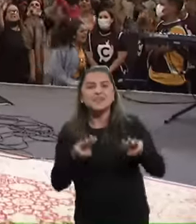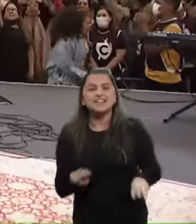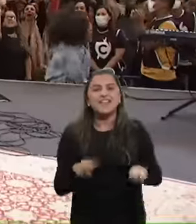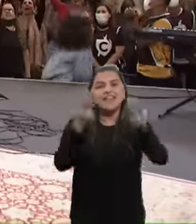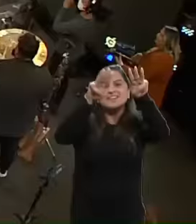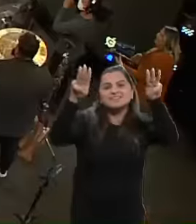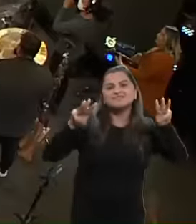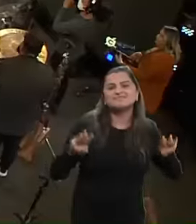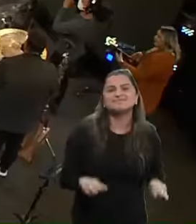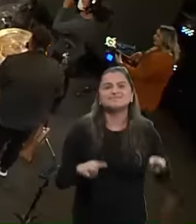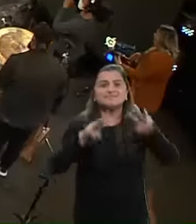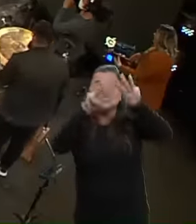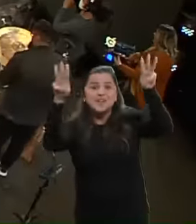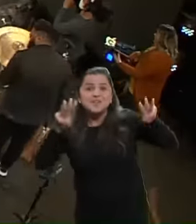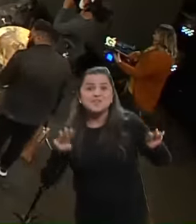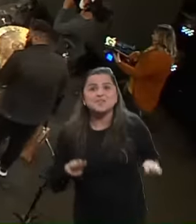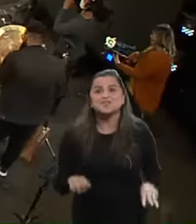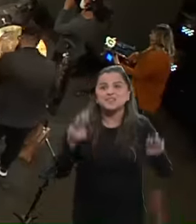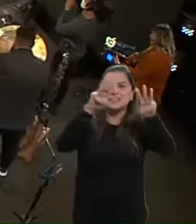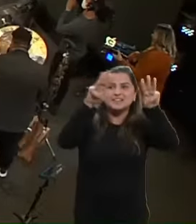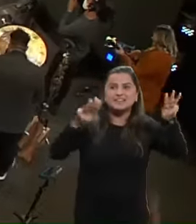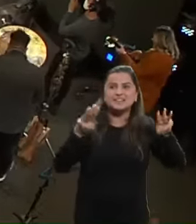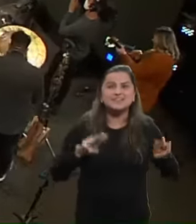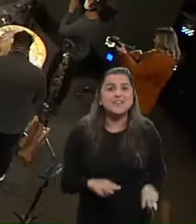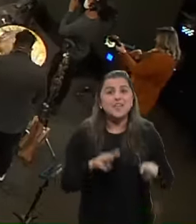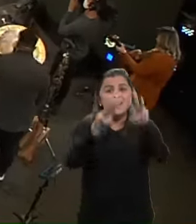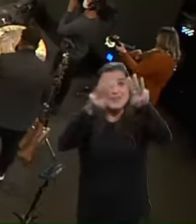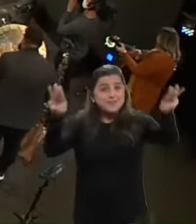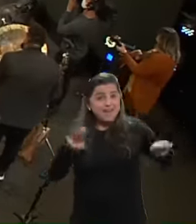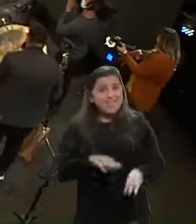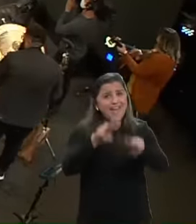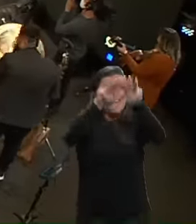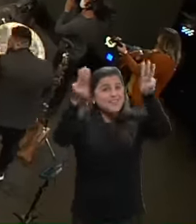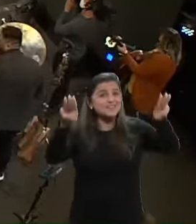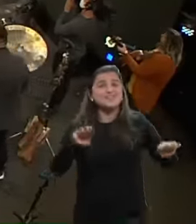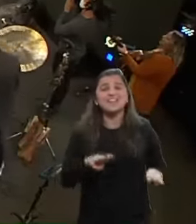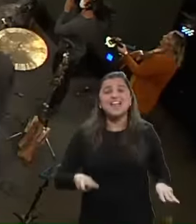Yo estoy lleno de mangueira y estoy pulando.